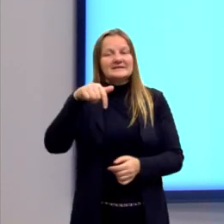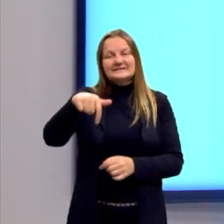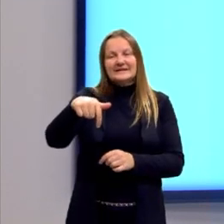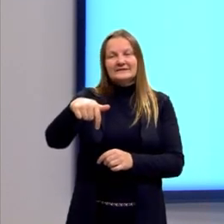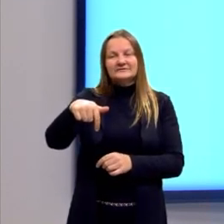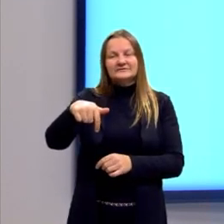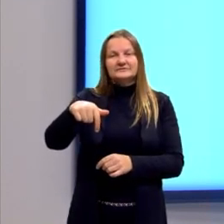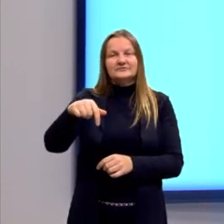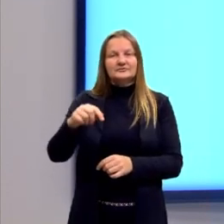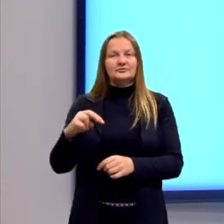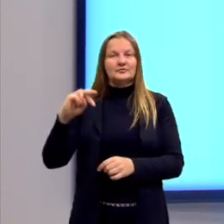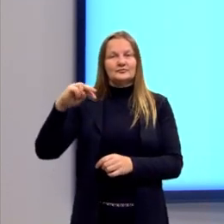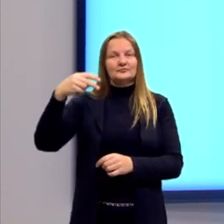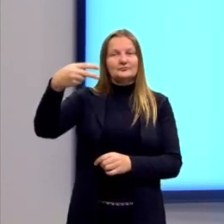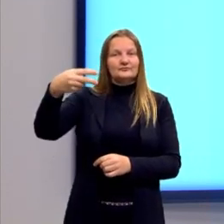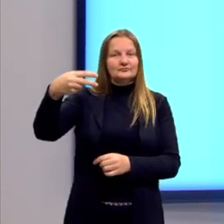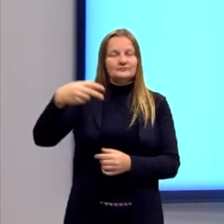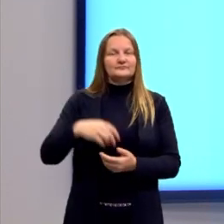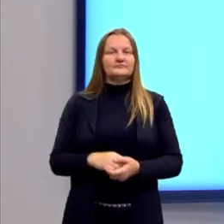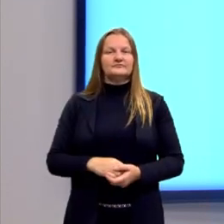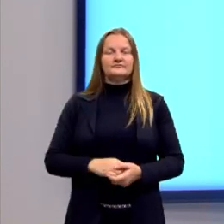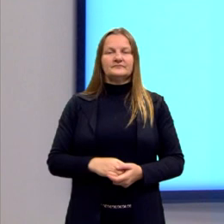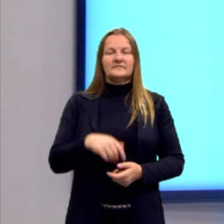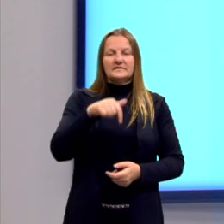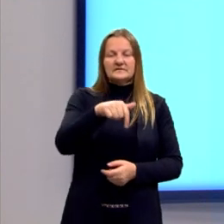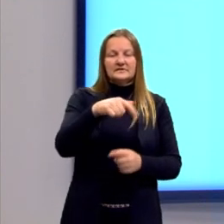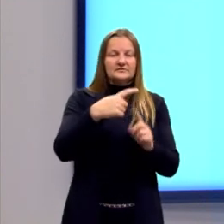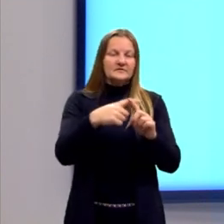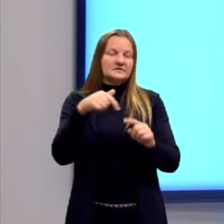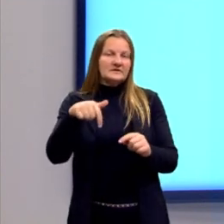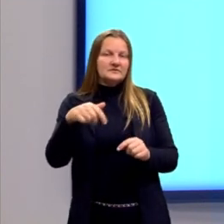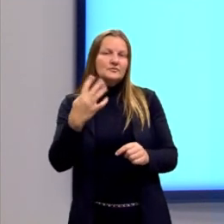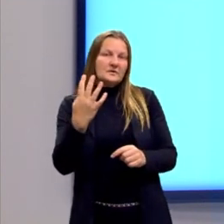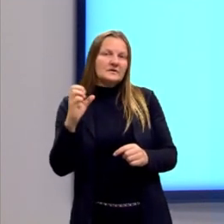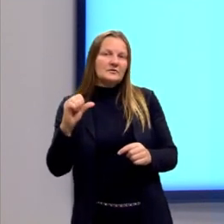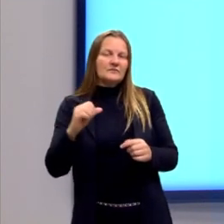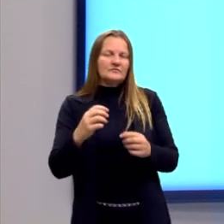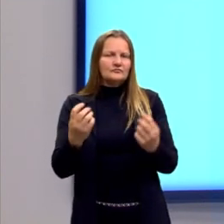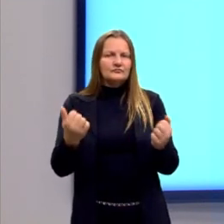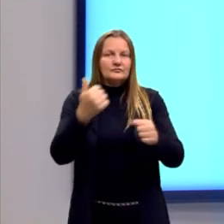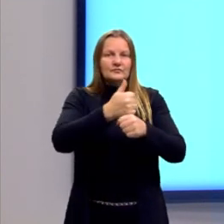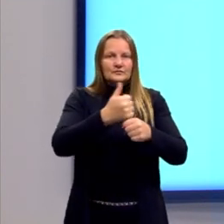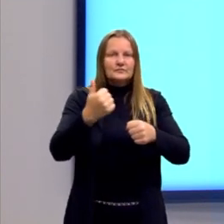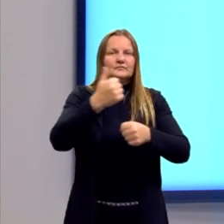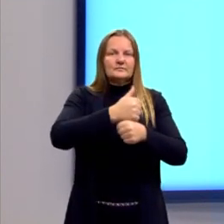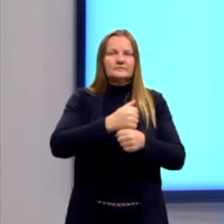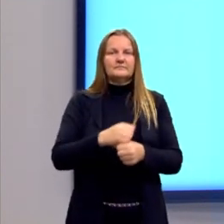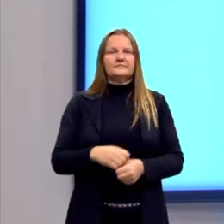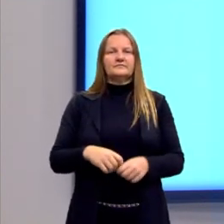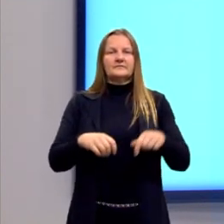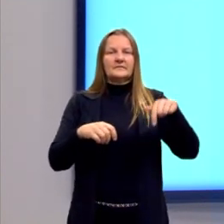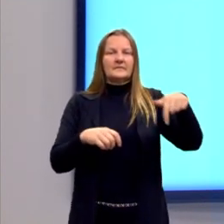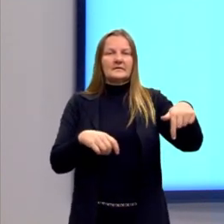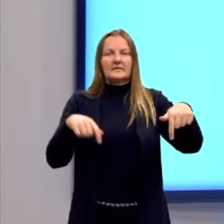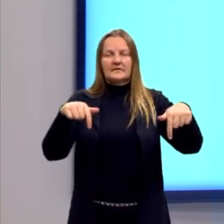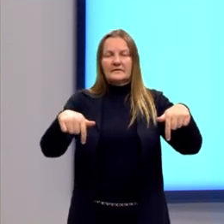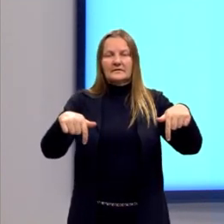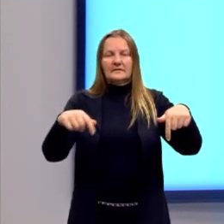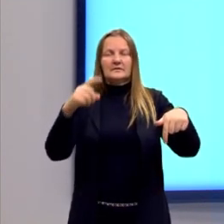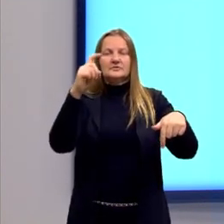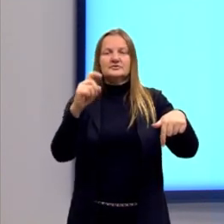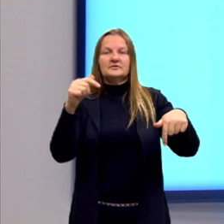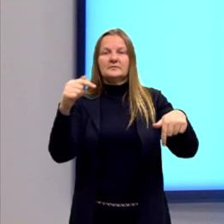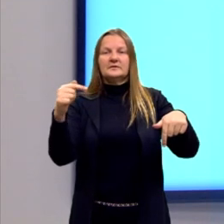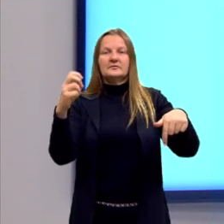7 ao quadrado né sete vezes sete então nós temos que 7 elevado a x